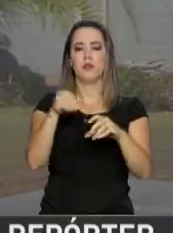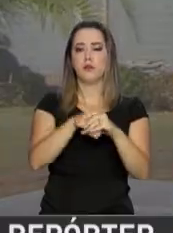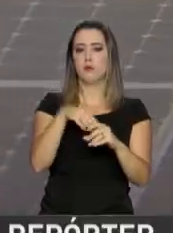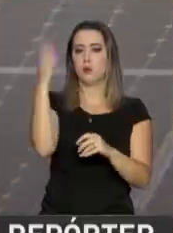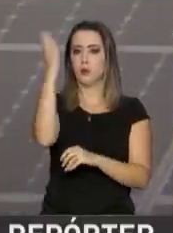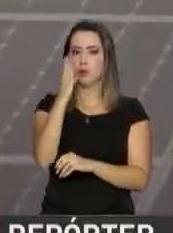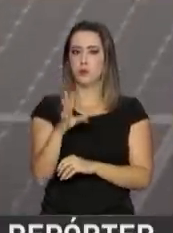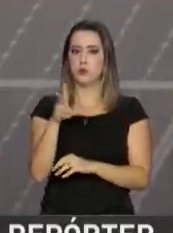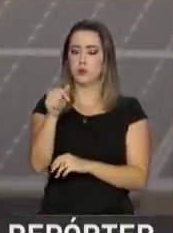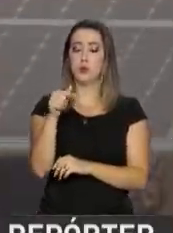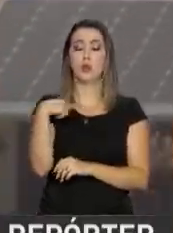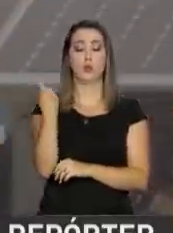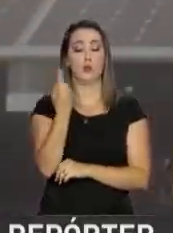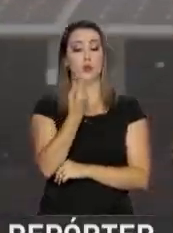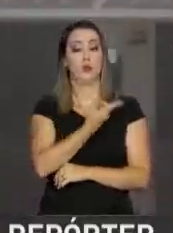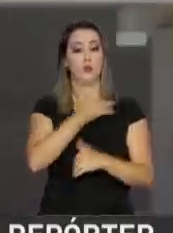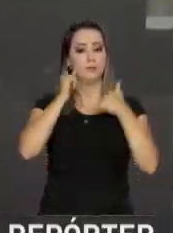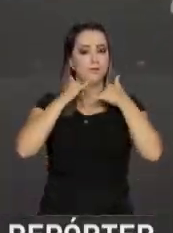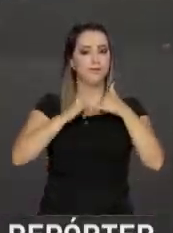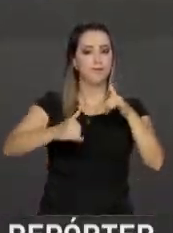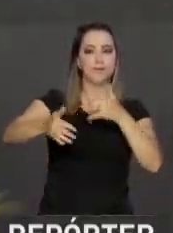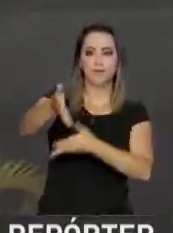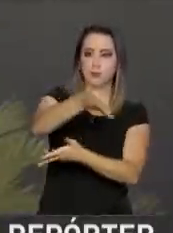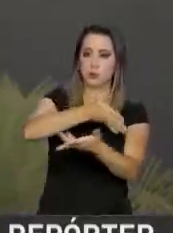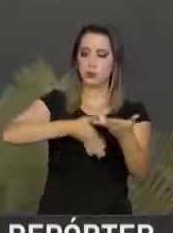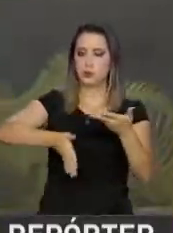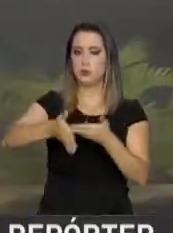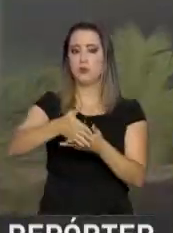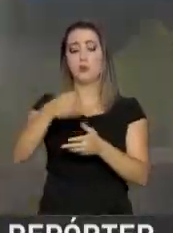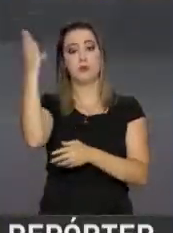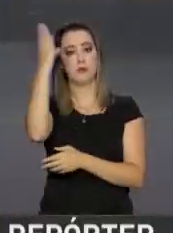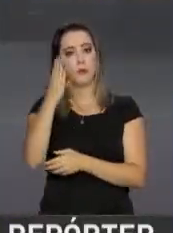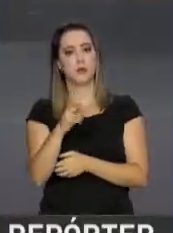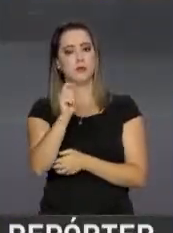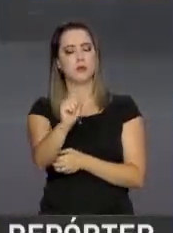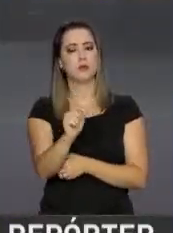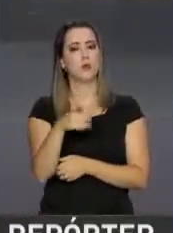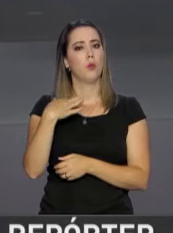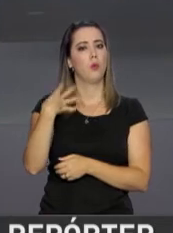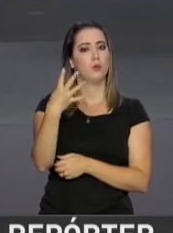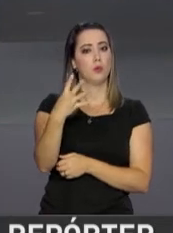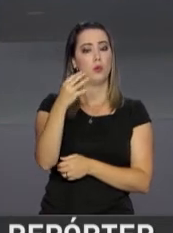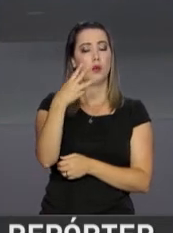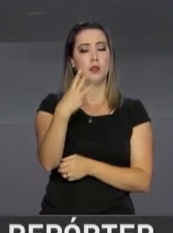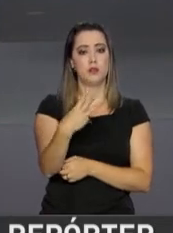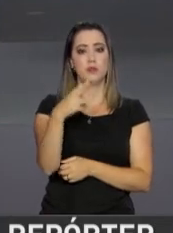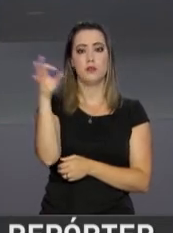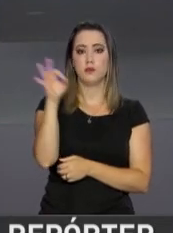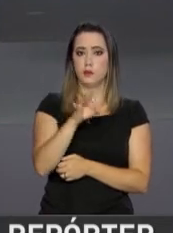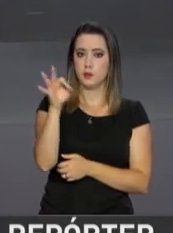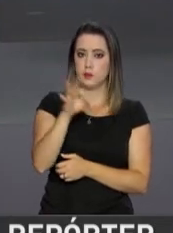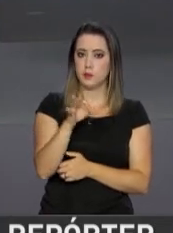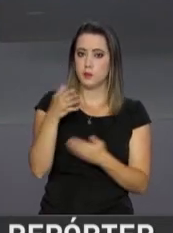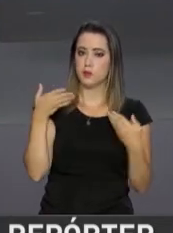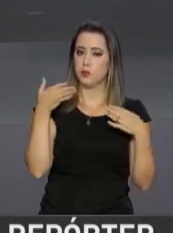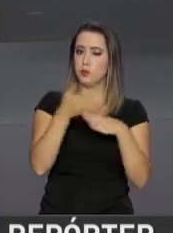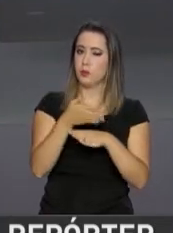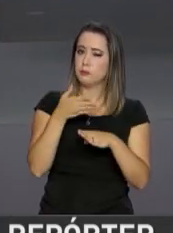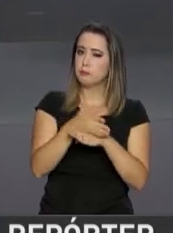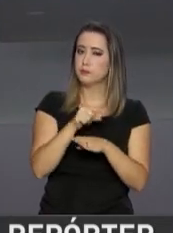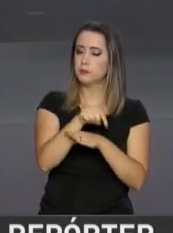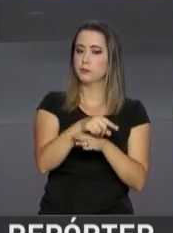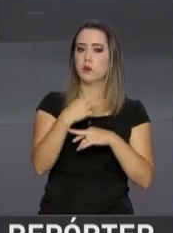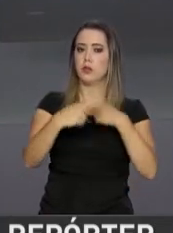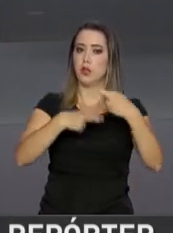que é toda a energia necessária para movimentar a economia do país o brasil conta com 43% de participação de